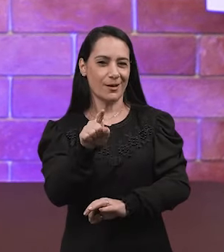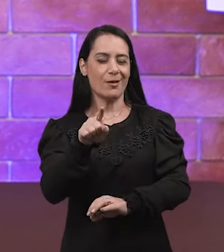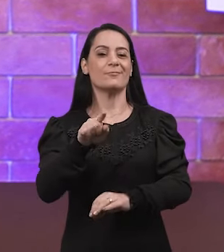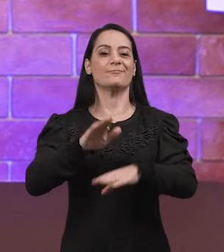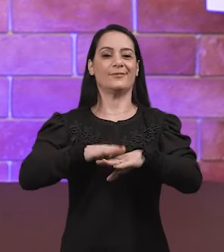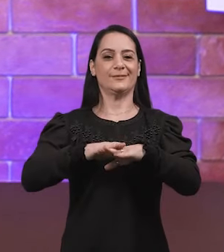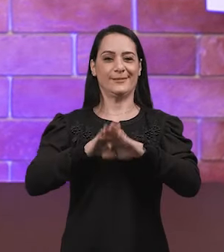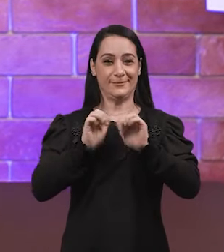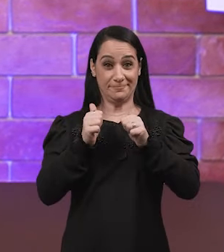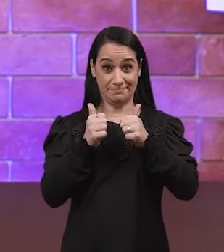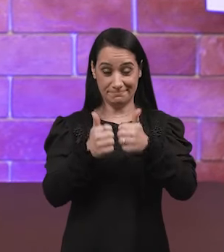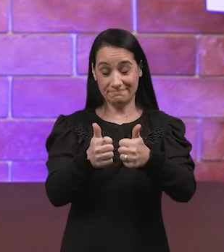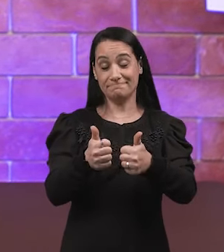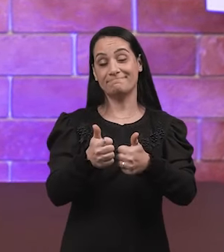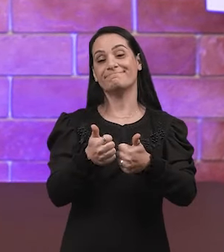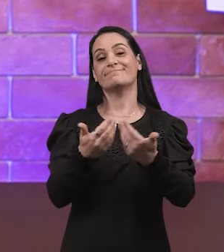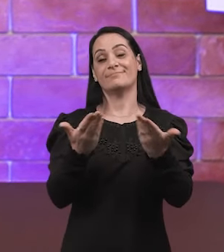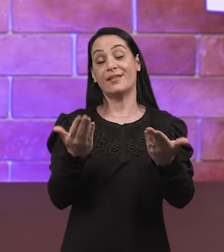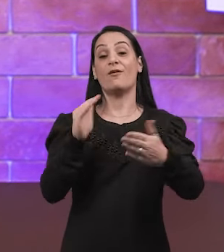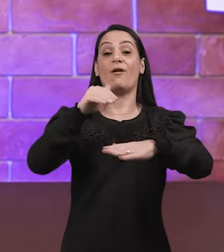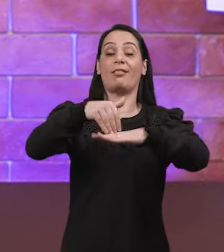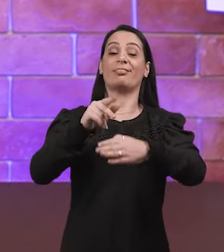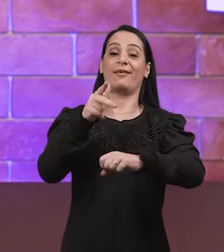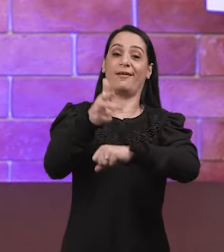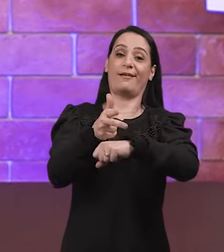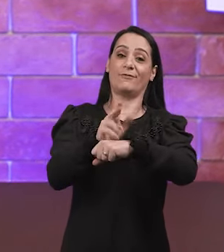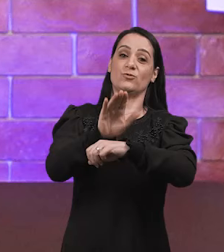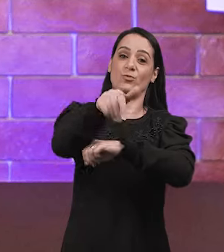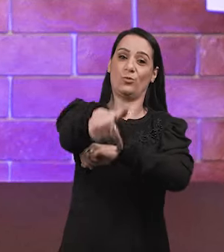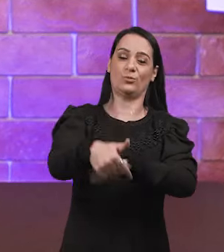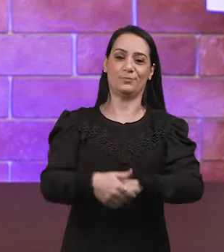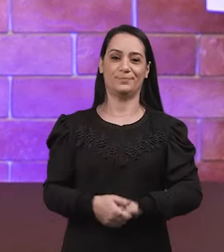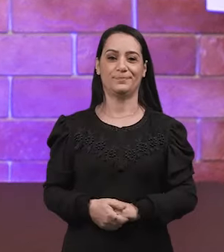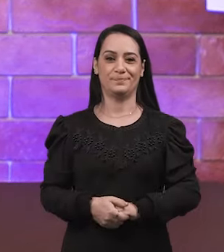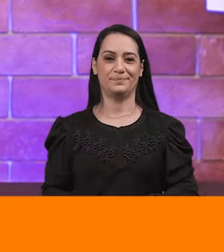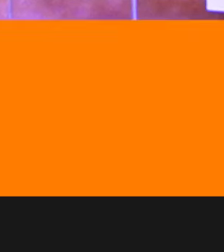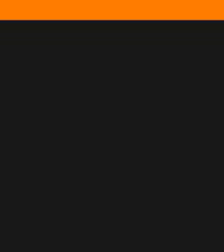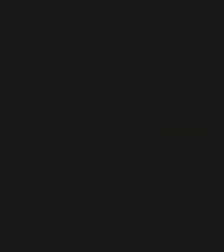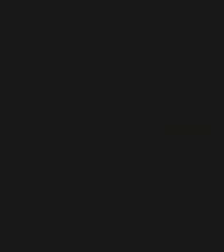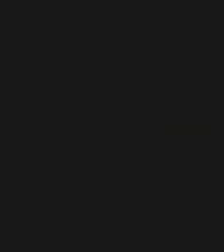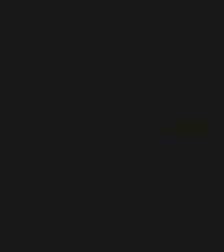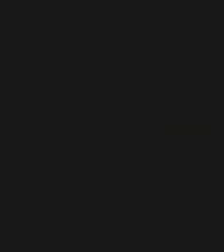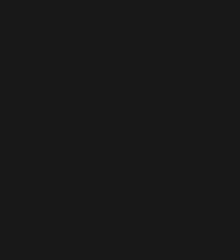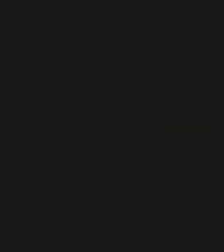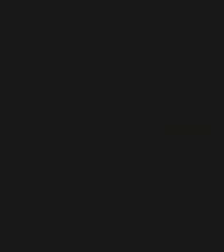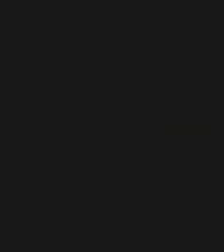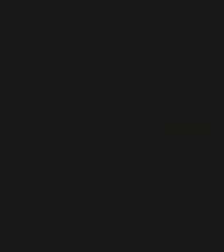projeto bacanudo para vocês. Beleza? Então, valeu, até a próxima!